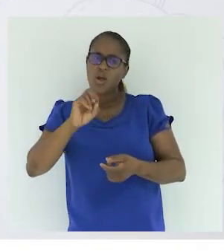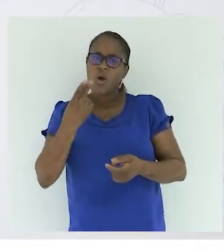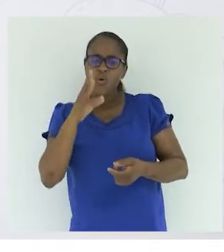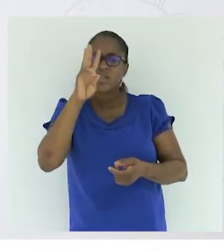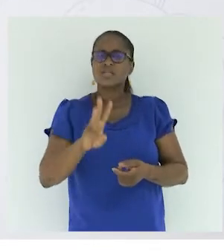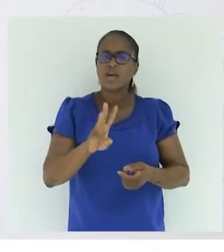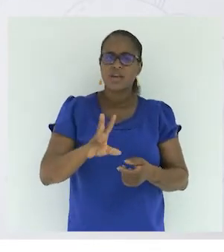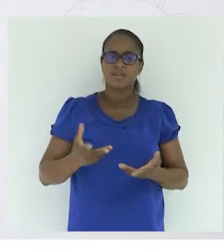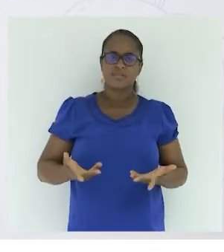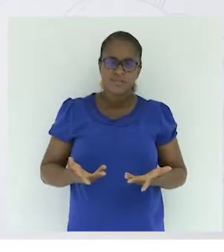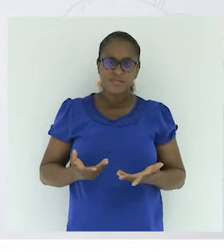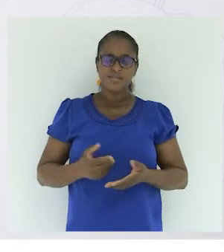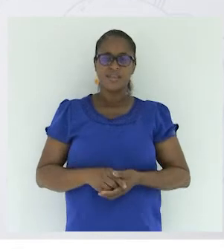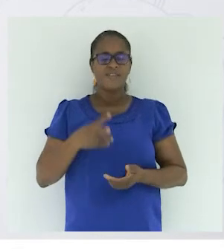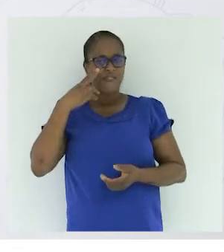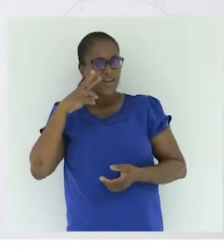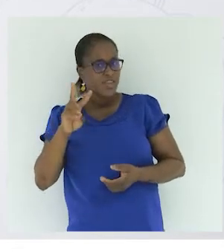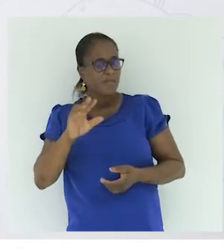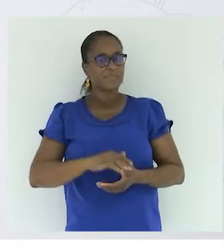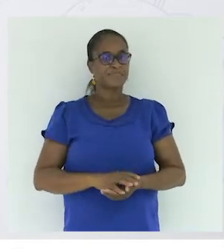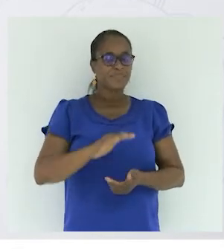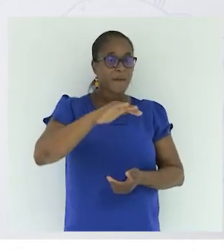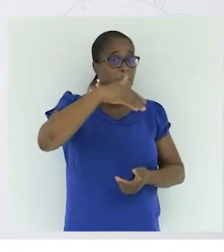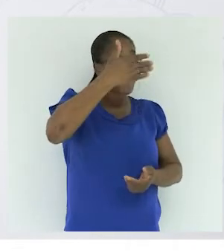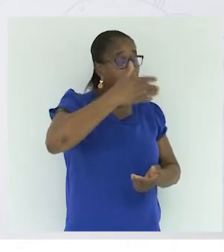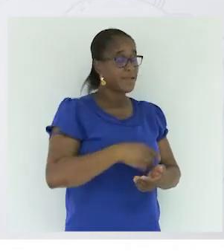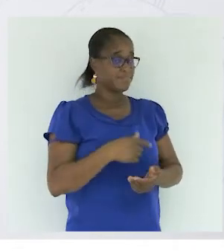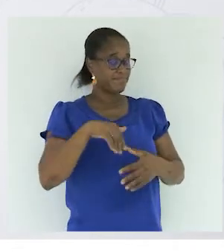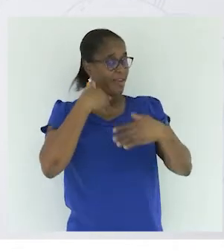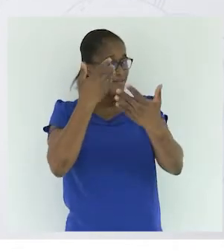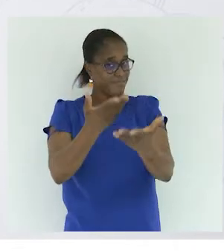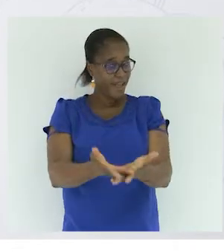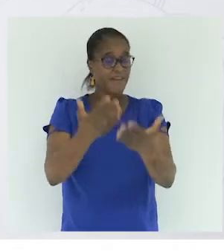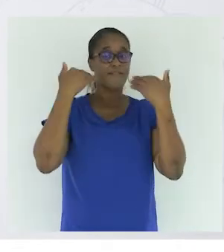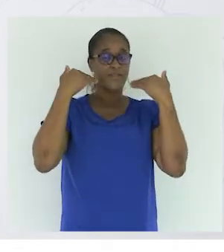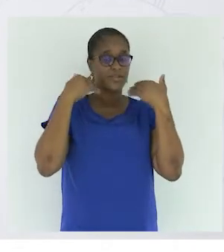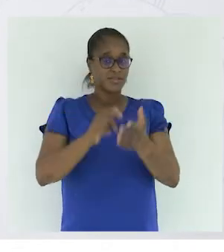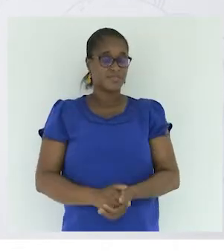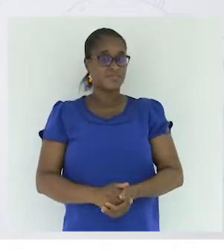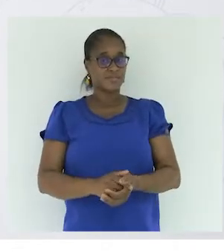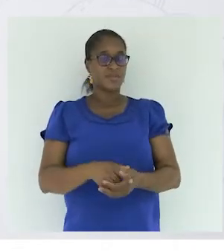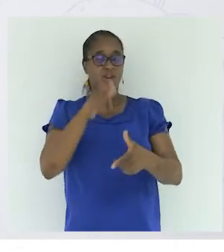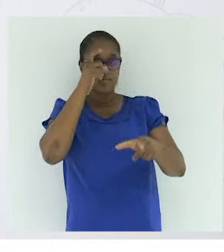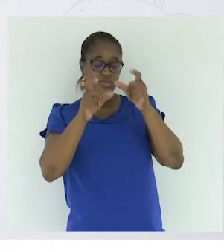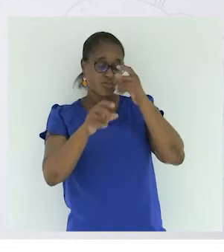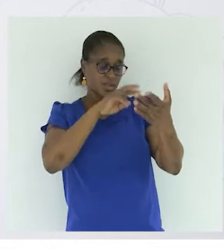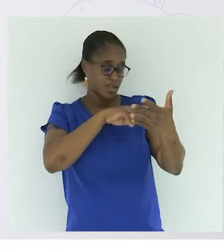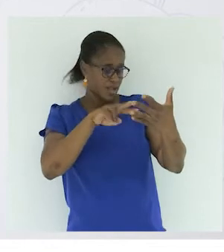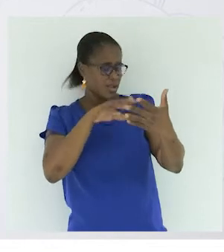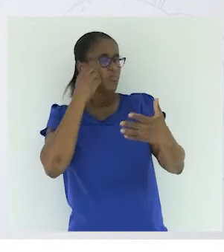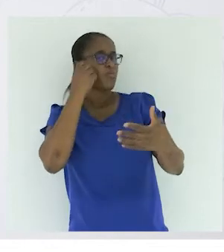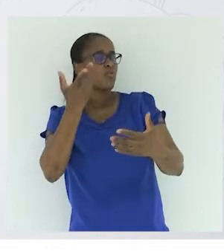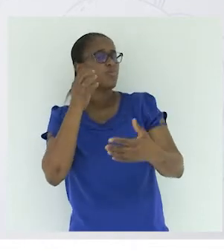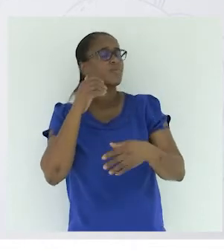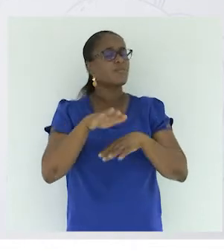terceira? Vejamos. A primeira diz dar instruções ao leitor sobre como realizar